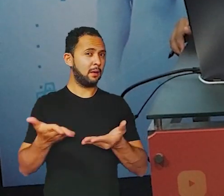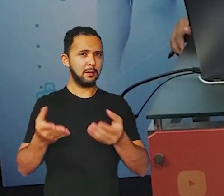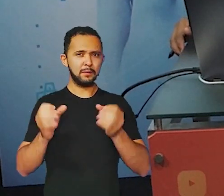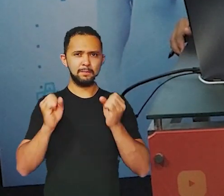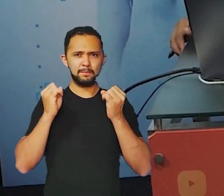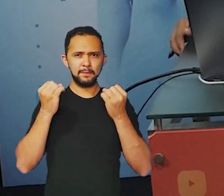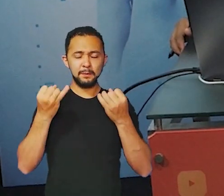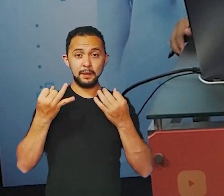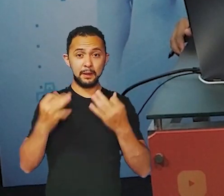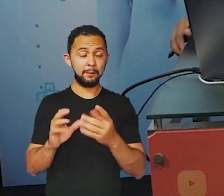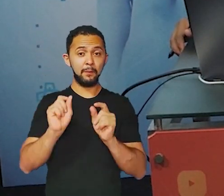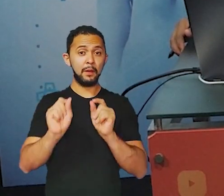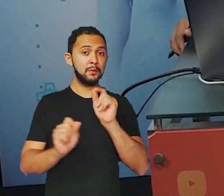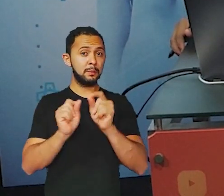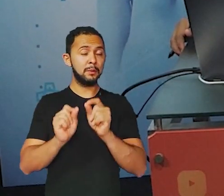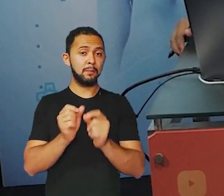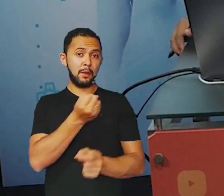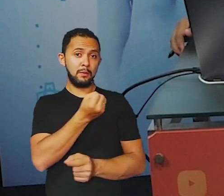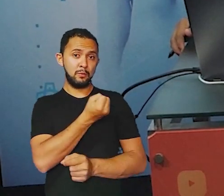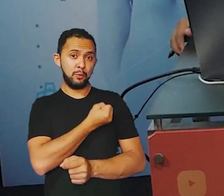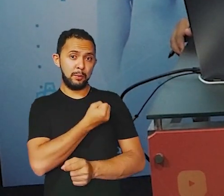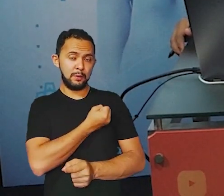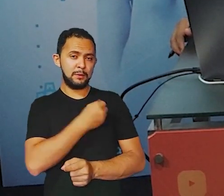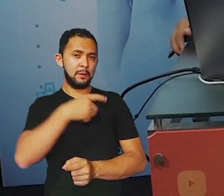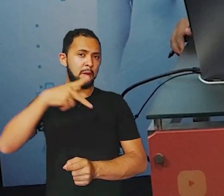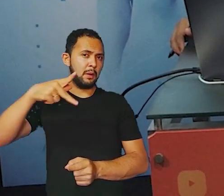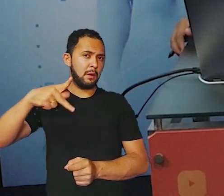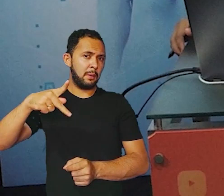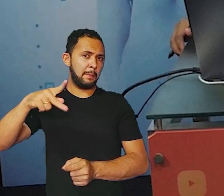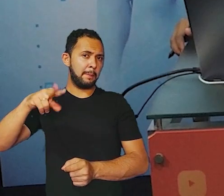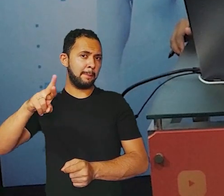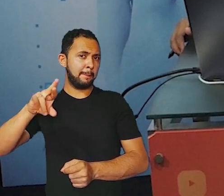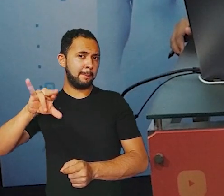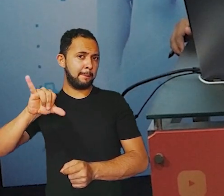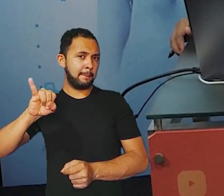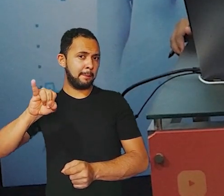sobre números primos e números compostos. Isso tem